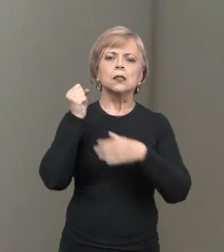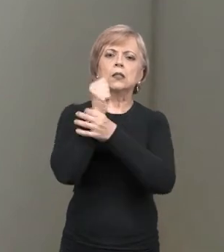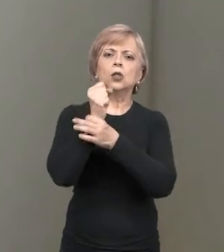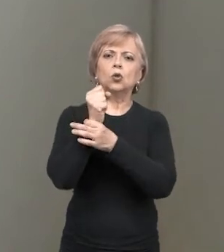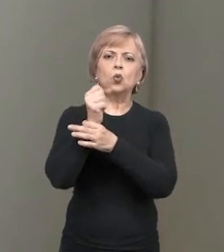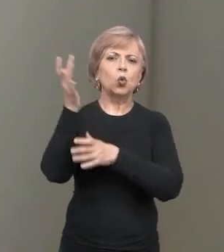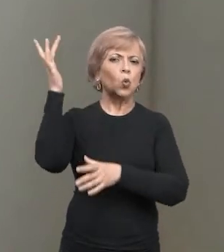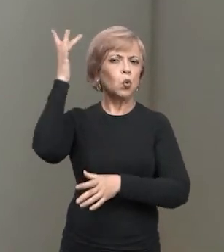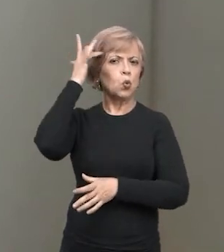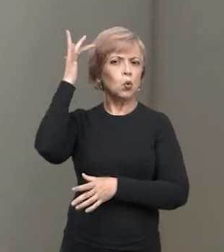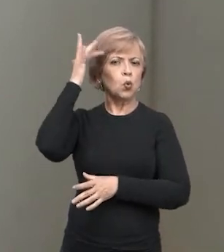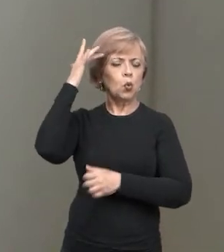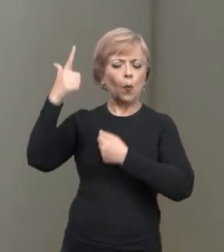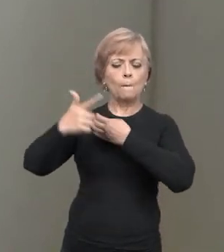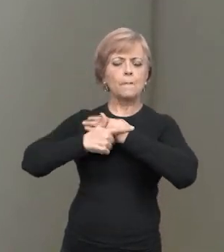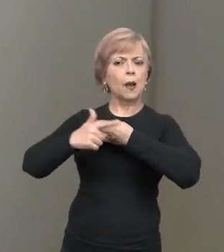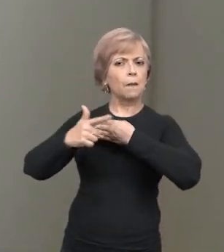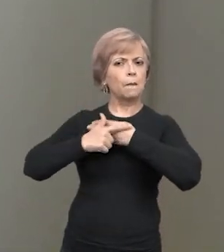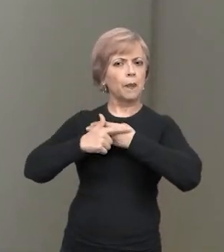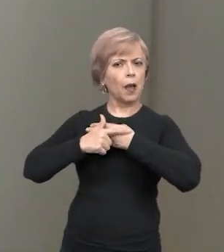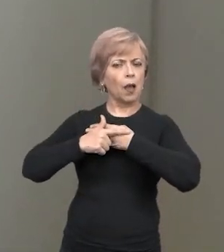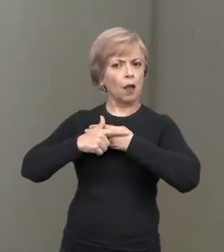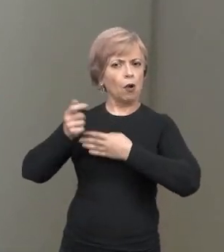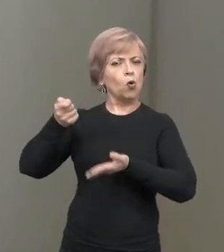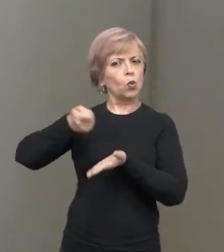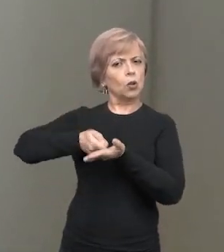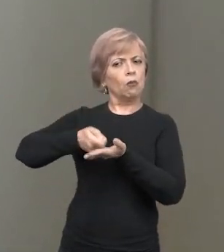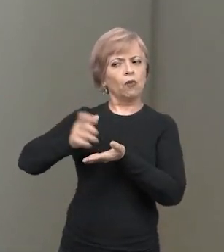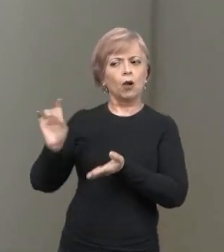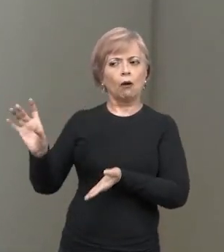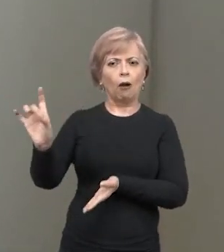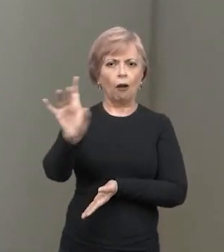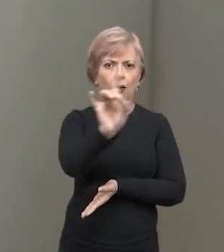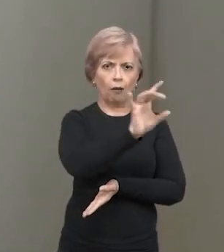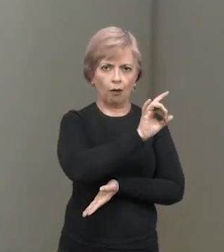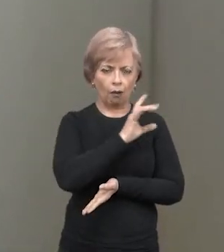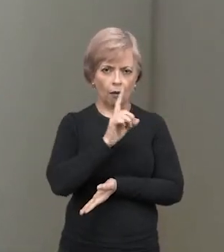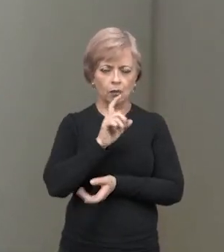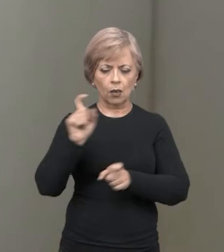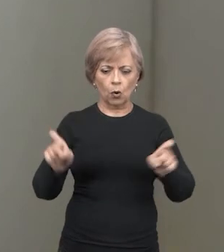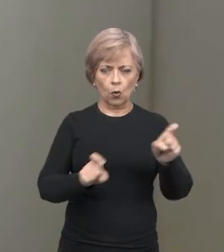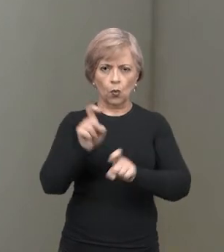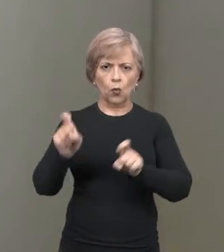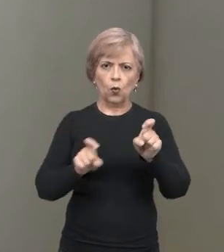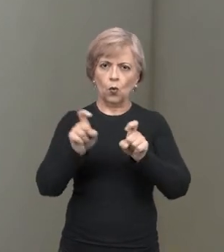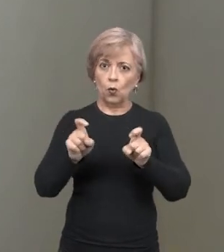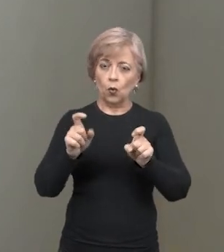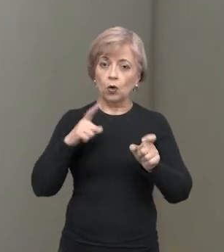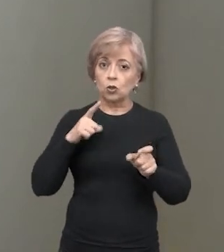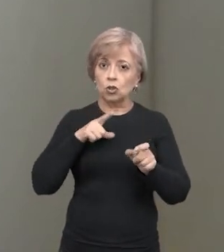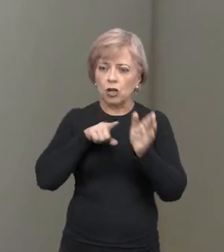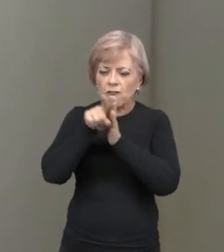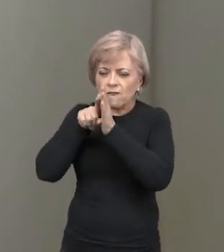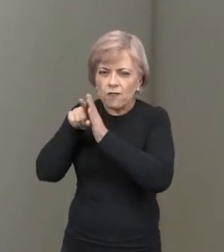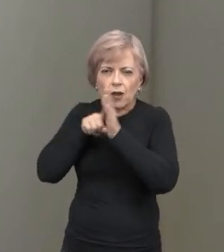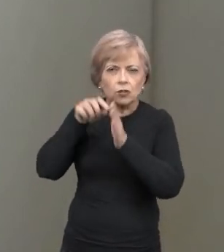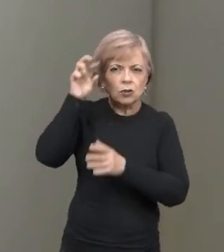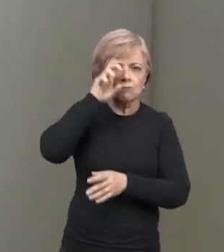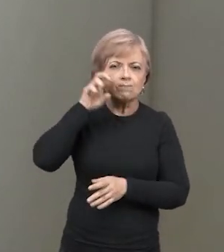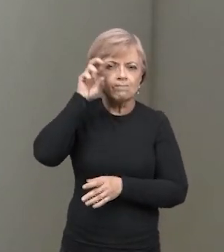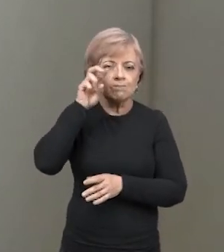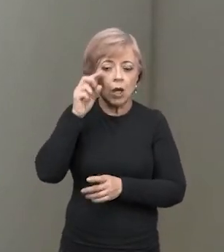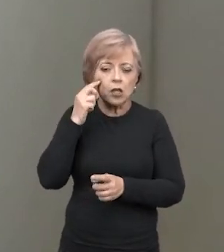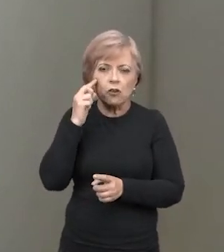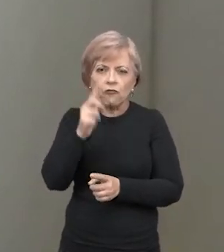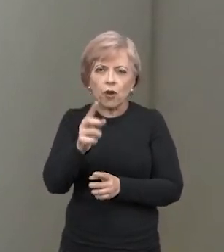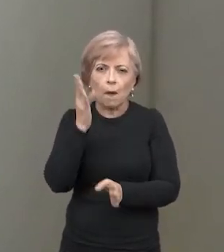e do dever de cada um dentro desse mecanismo, digamos assim, de investigação e de enxergar